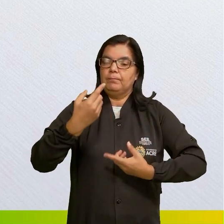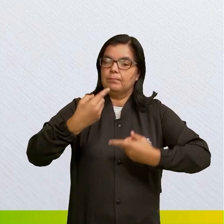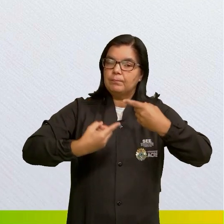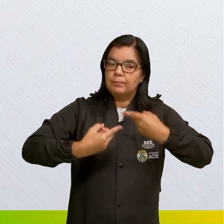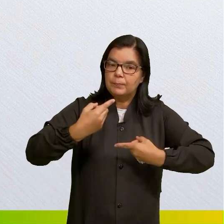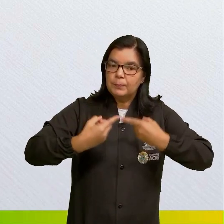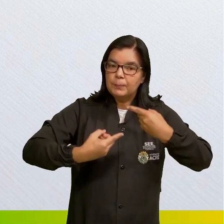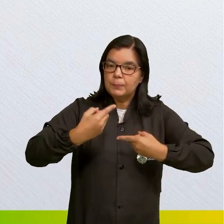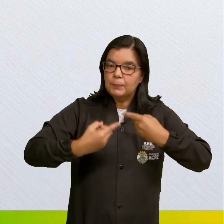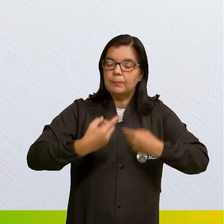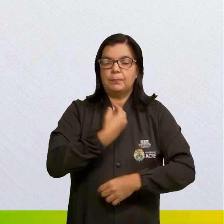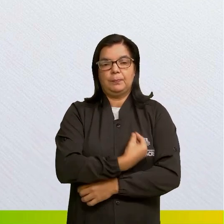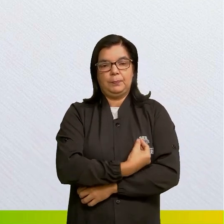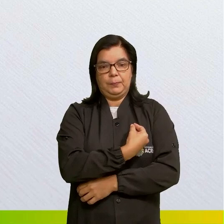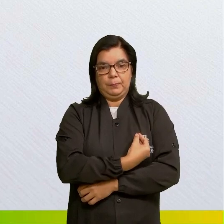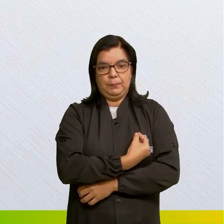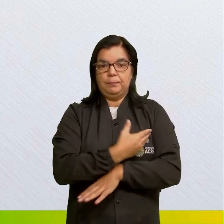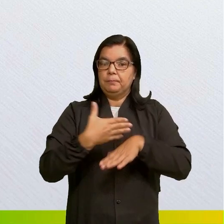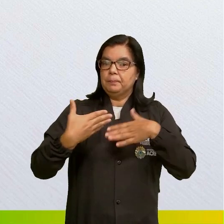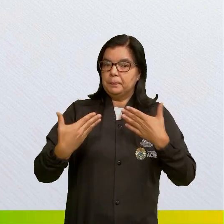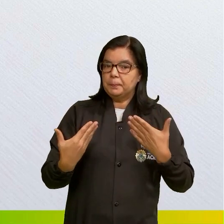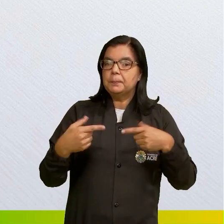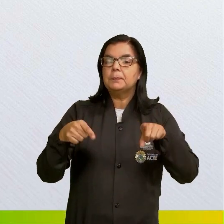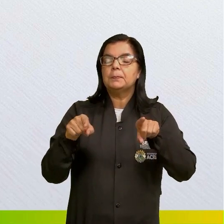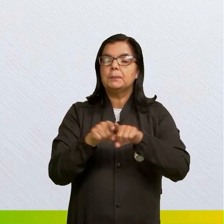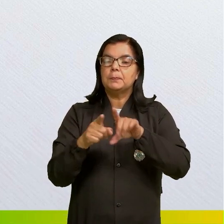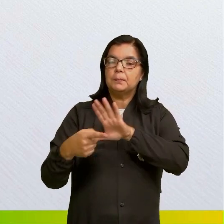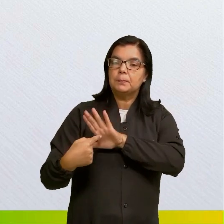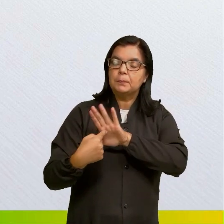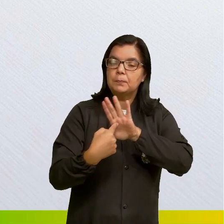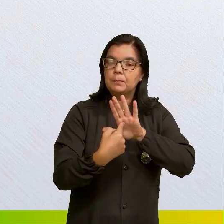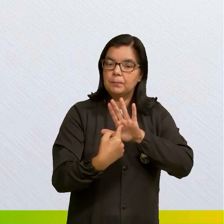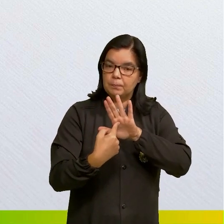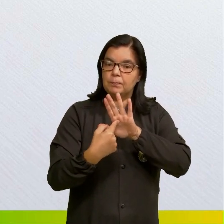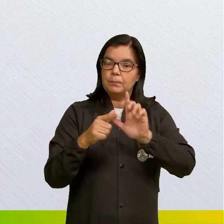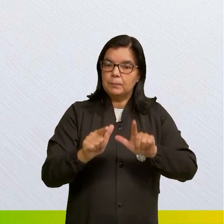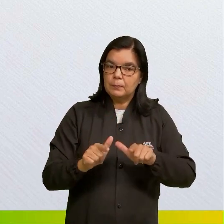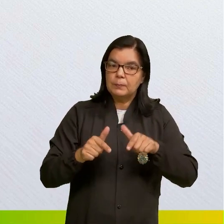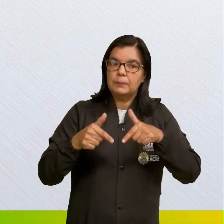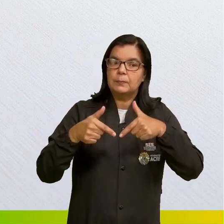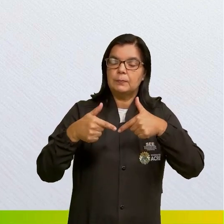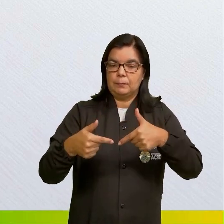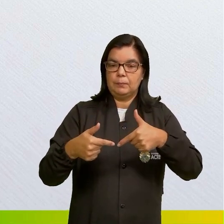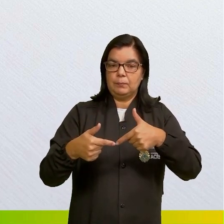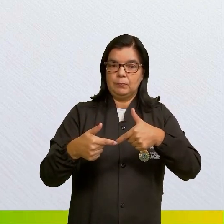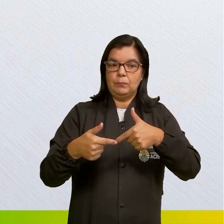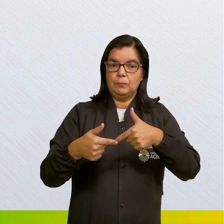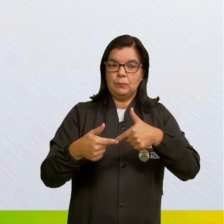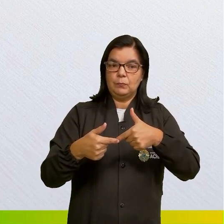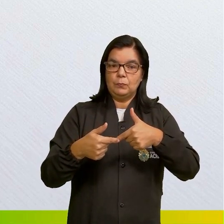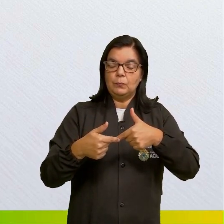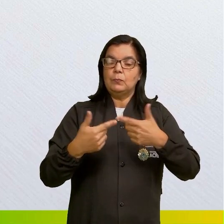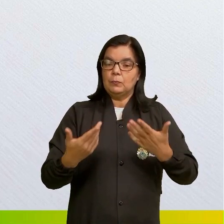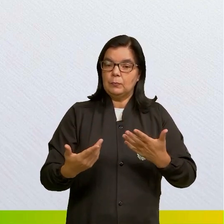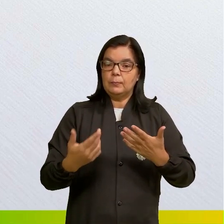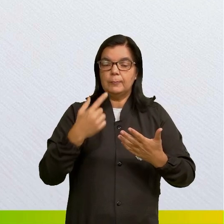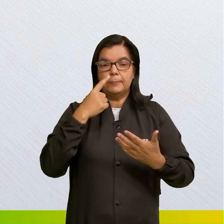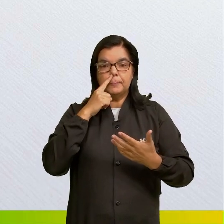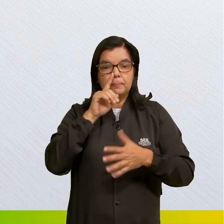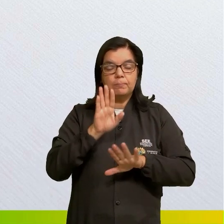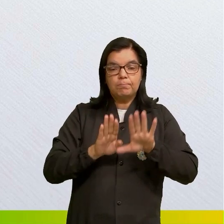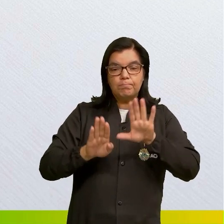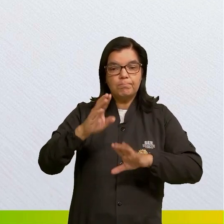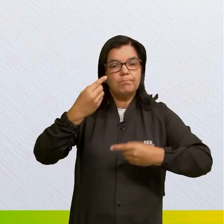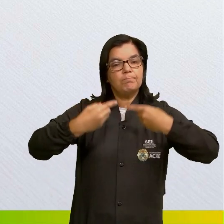e atuem politicamente. No entanto, também expõem essas mobilizações a